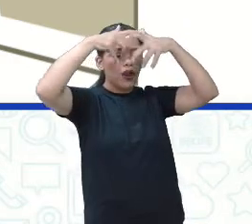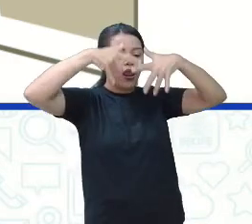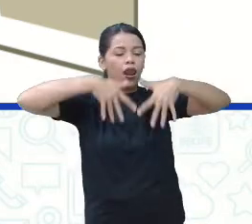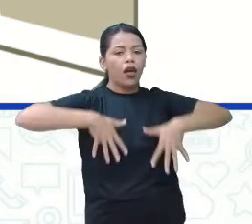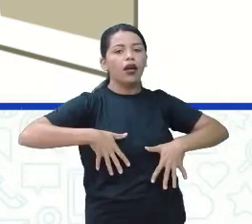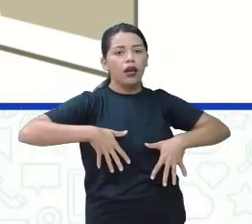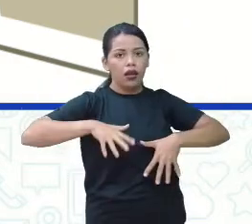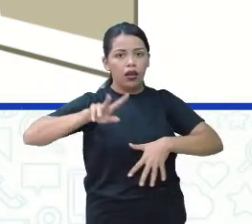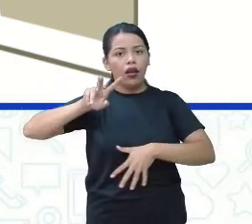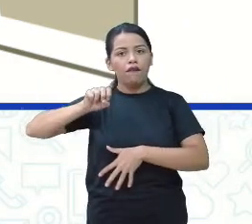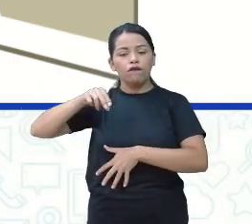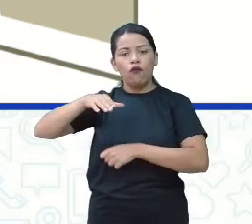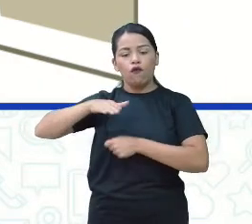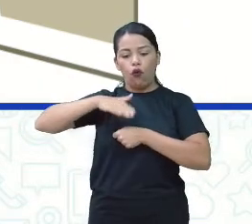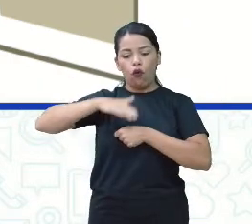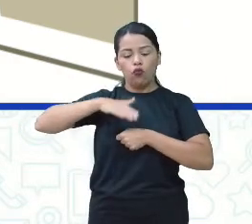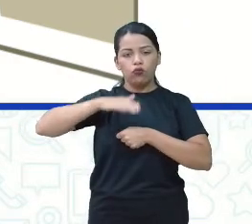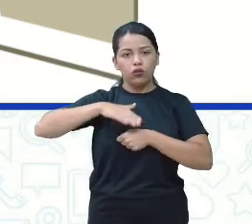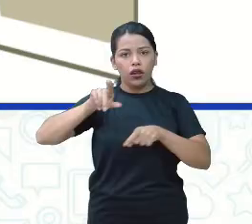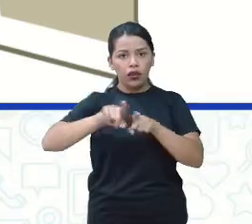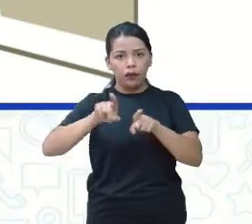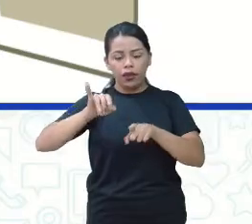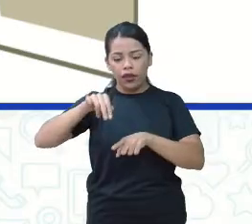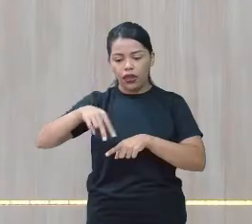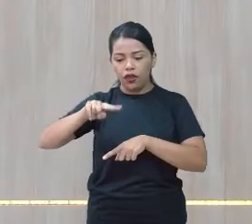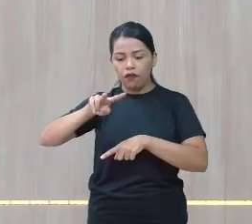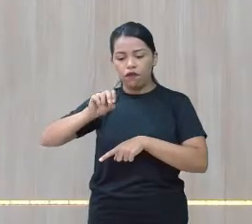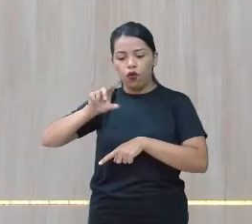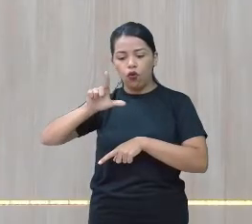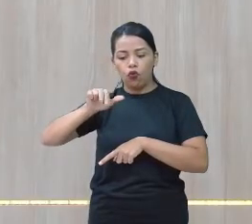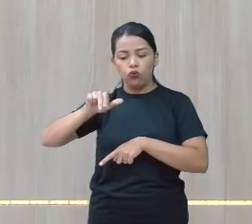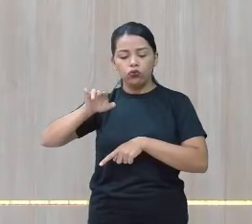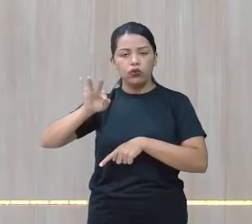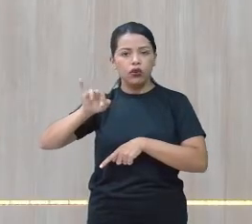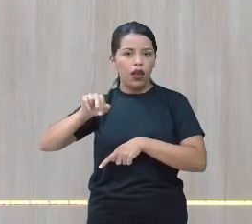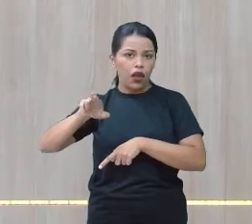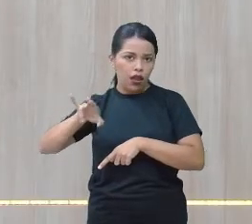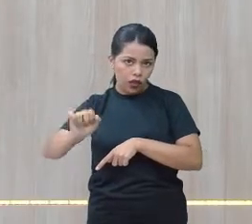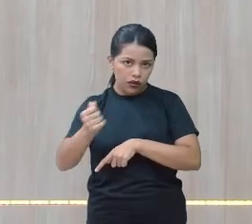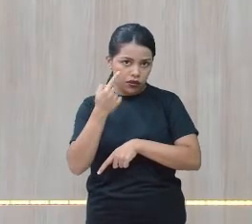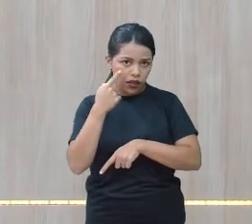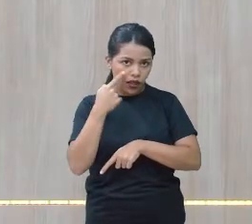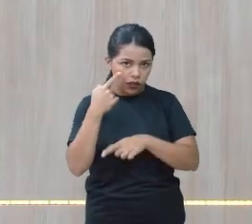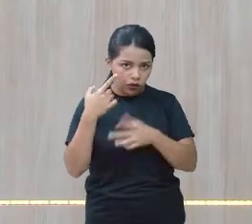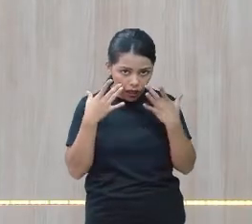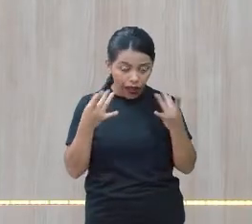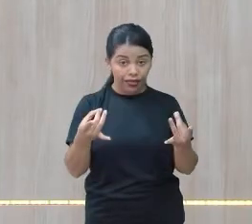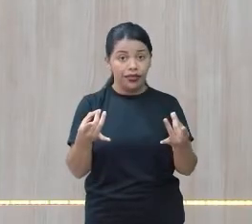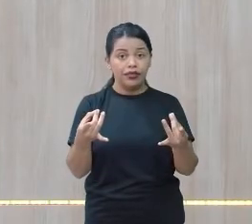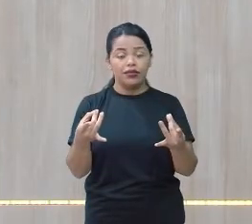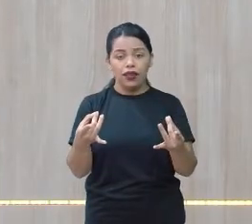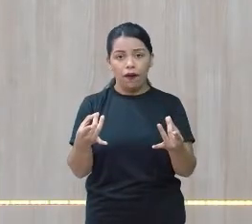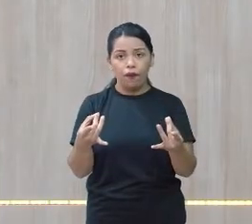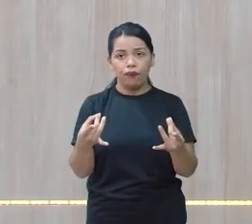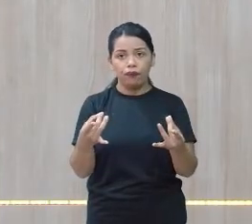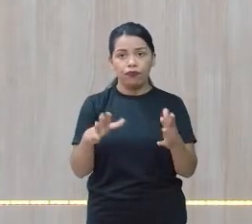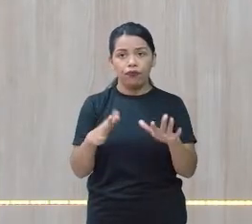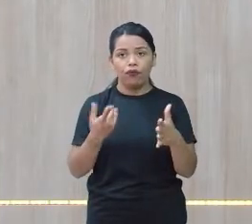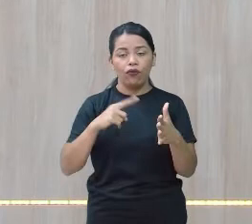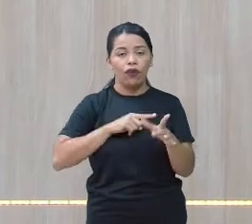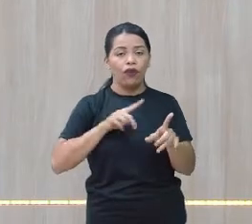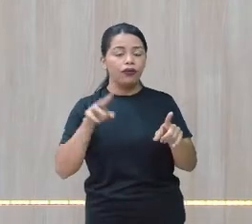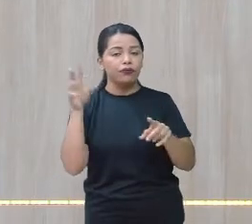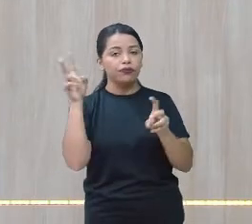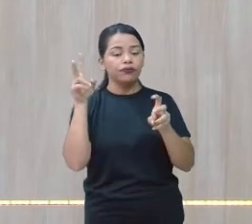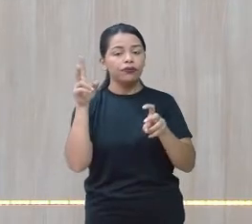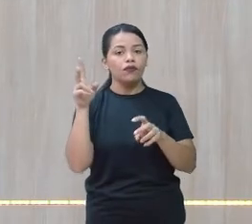e também o ato e o arco reflexo. Vamos ver o que é isso. Fiquem bem atentos. Para o tema da nossa aula,